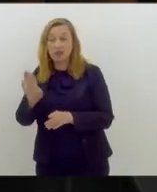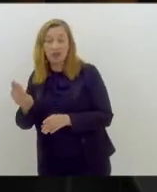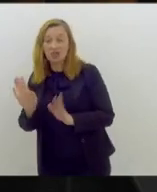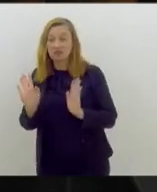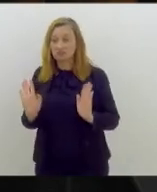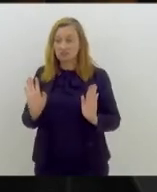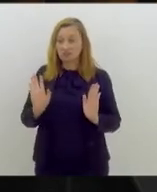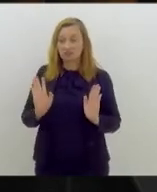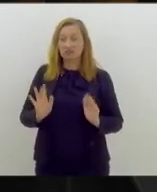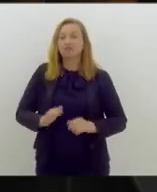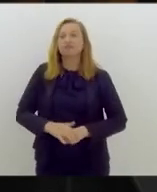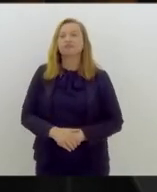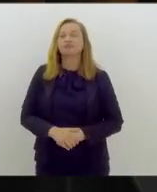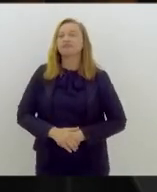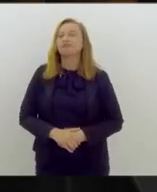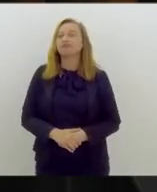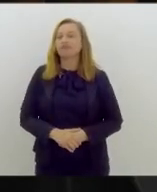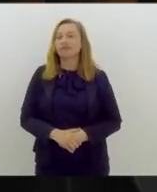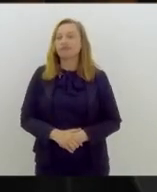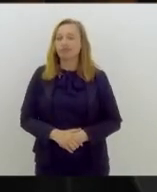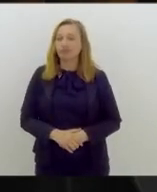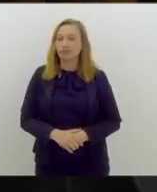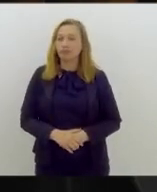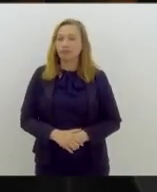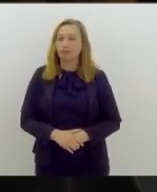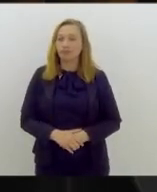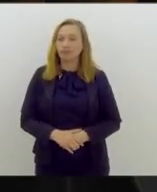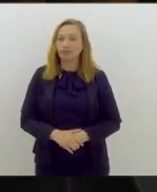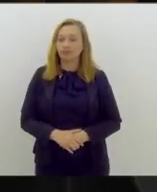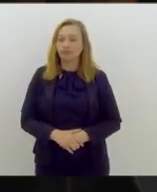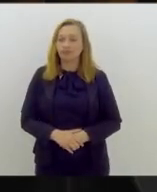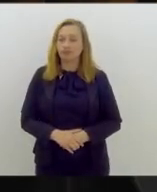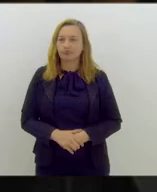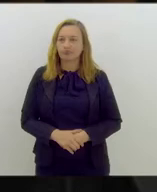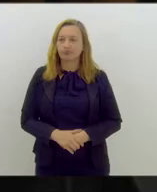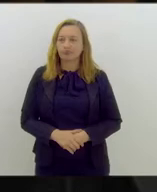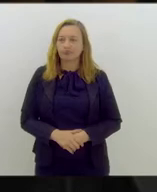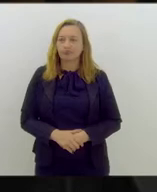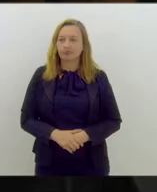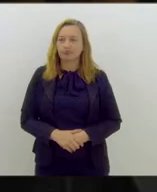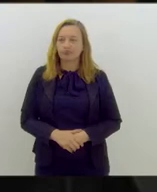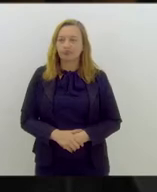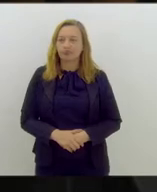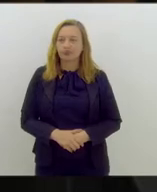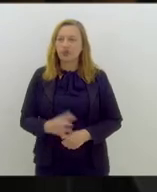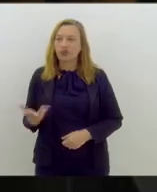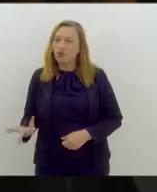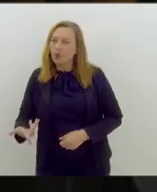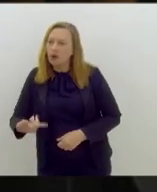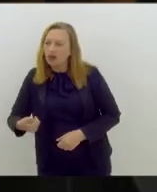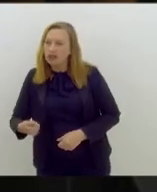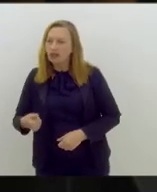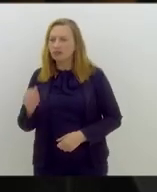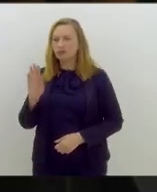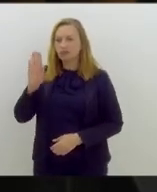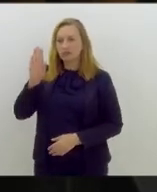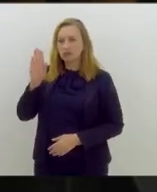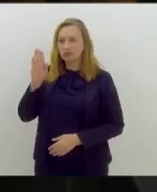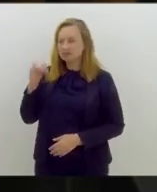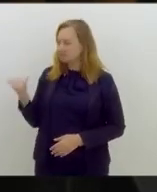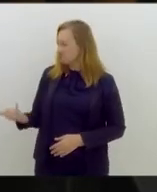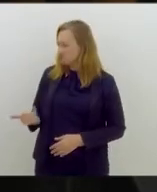opção do mesmo a Presidente da República por via de consequente a qualidade do candidato pouco